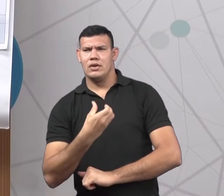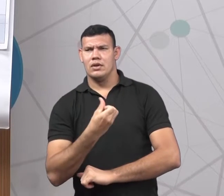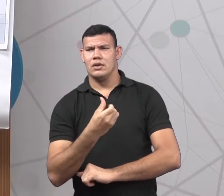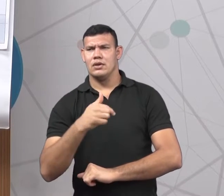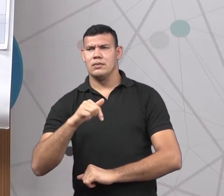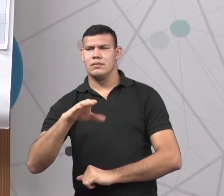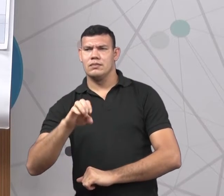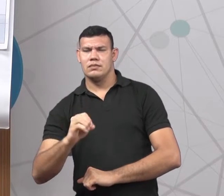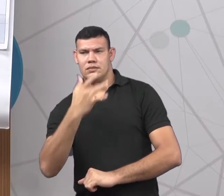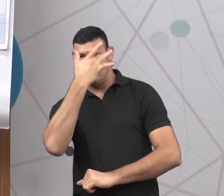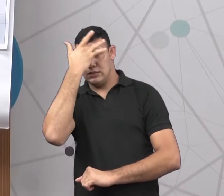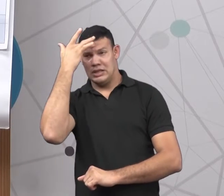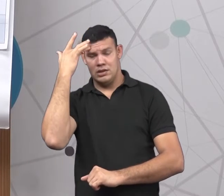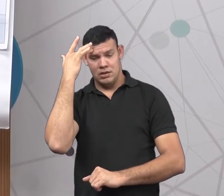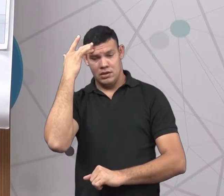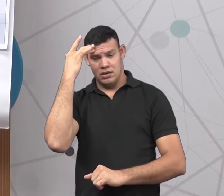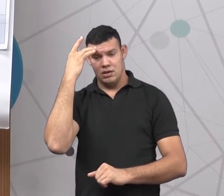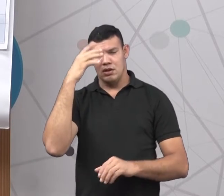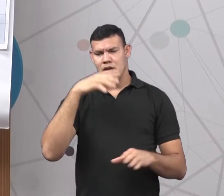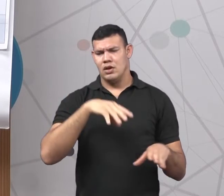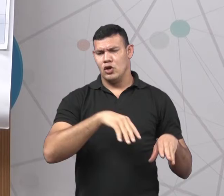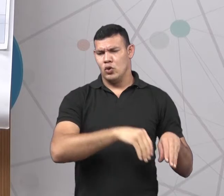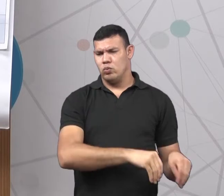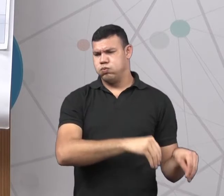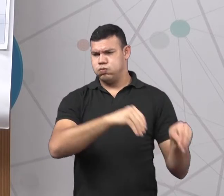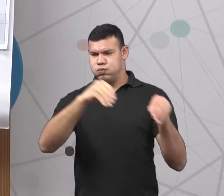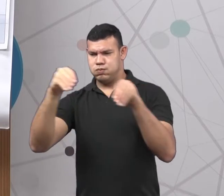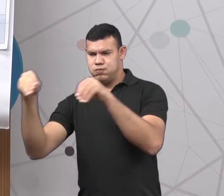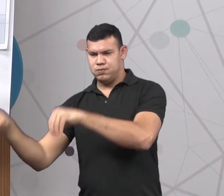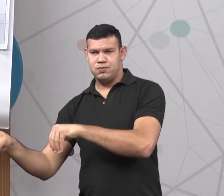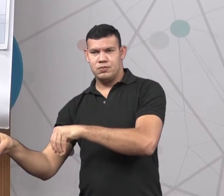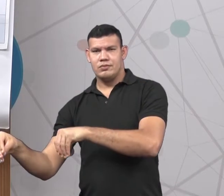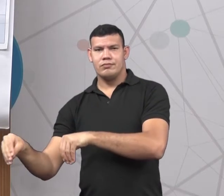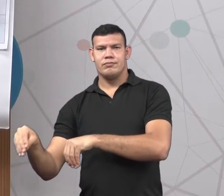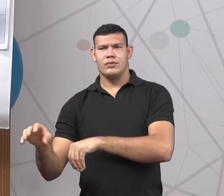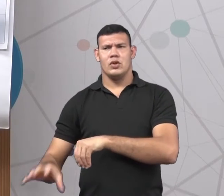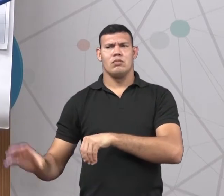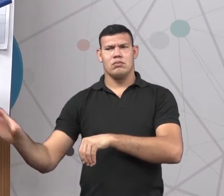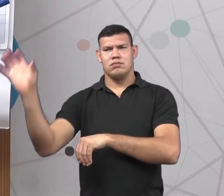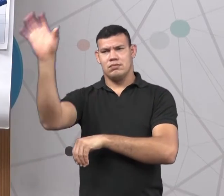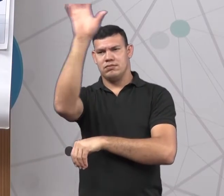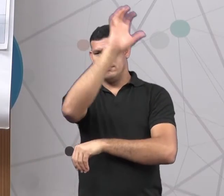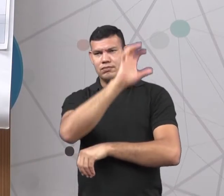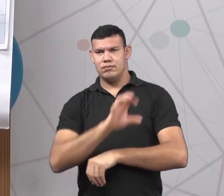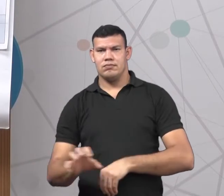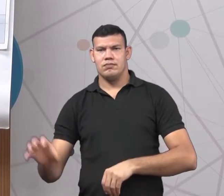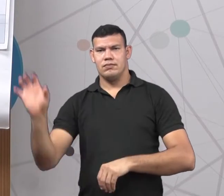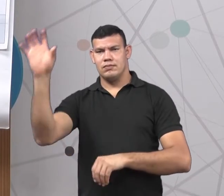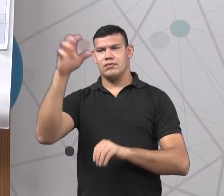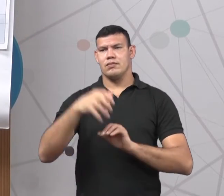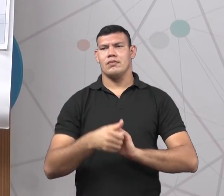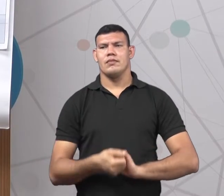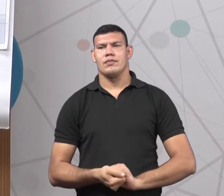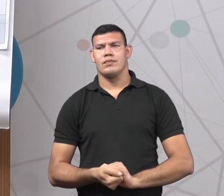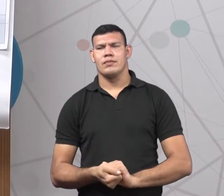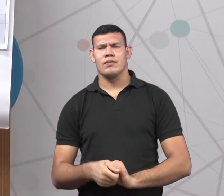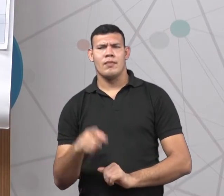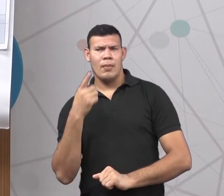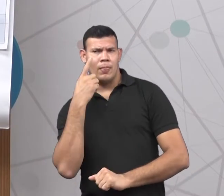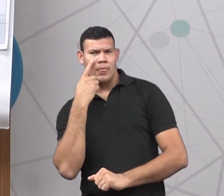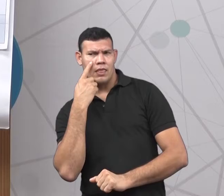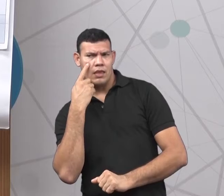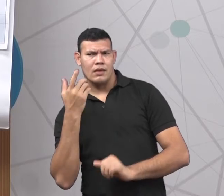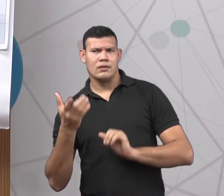260.670 pessoas saíram da região Norte para morar em outros estados. Então, aqui,